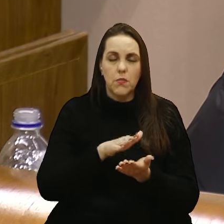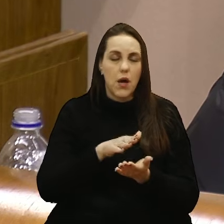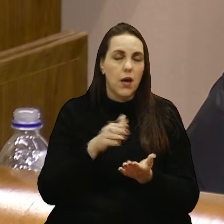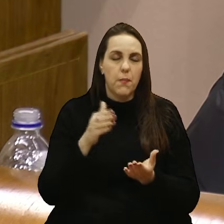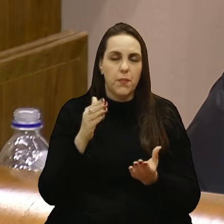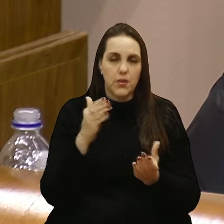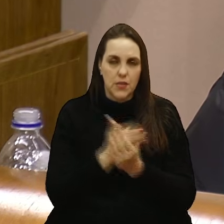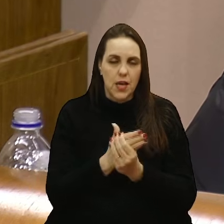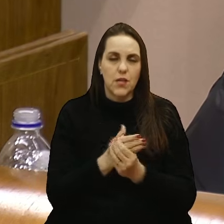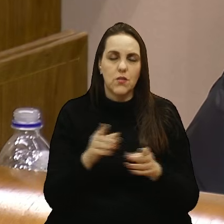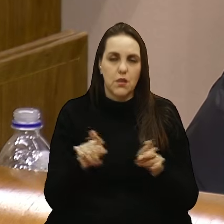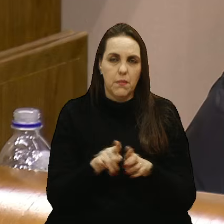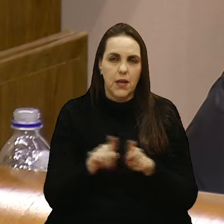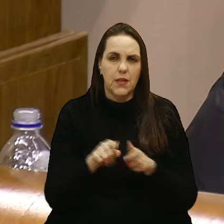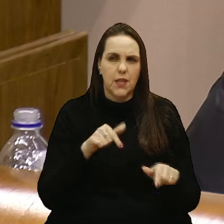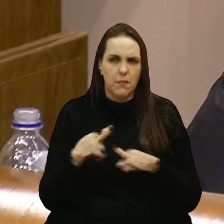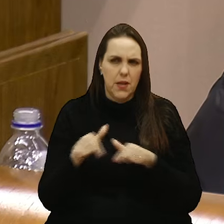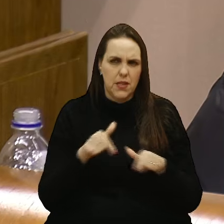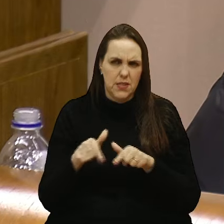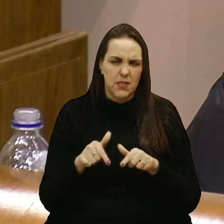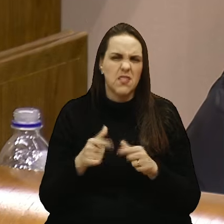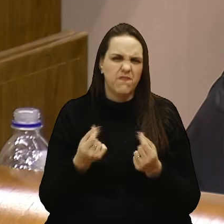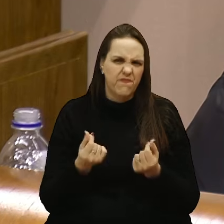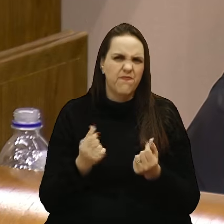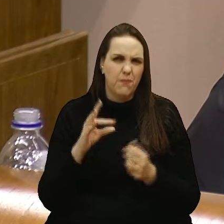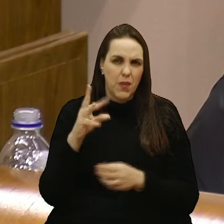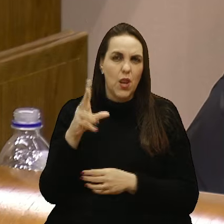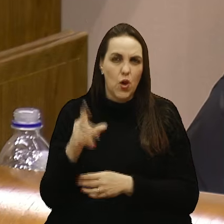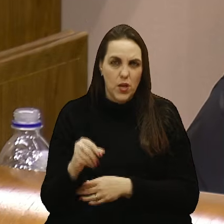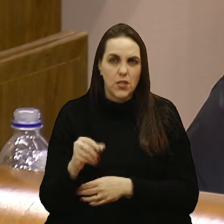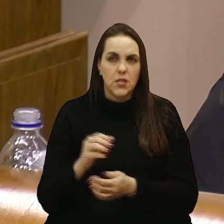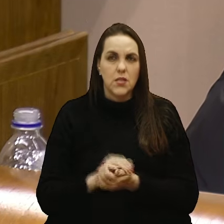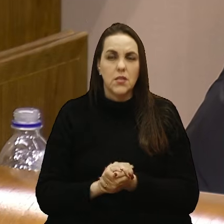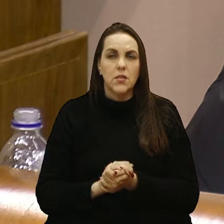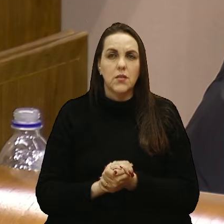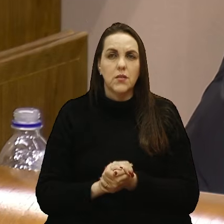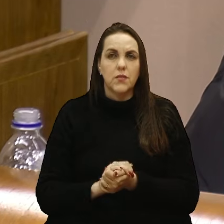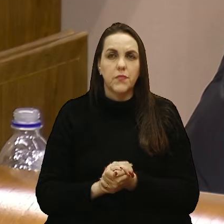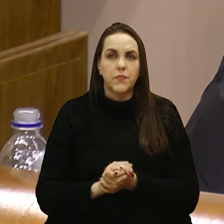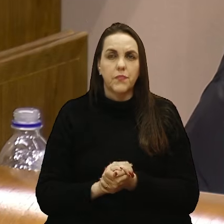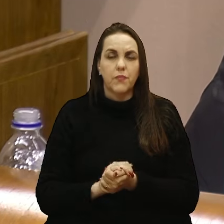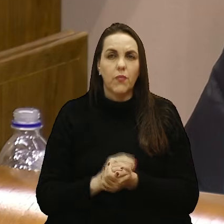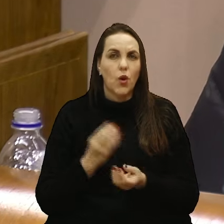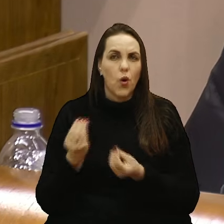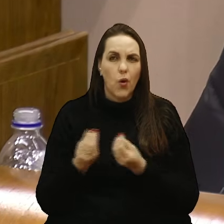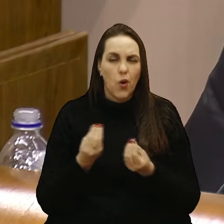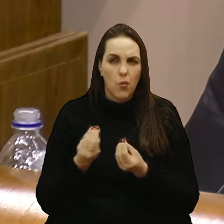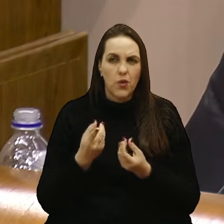possível afirmar que não há prejuízo operacional efetivo da companhia? Bem,